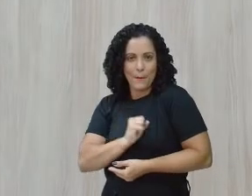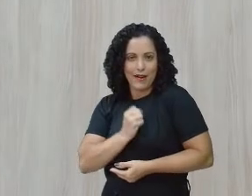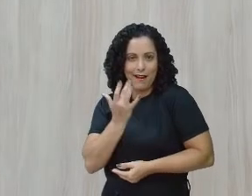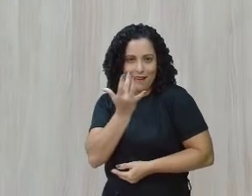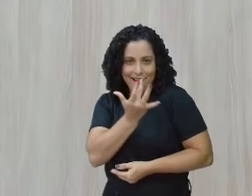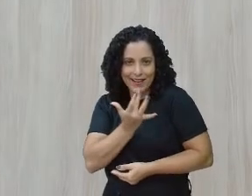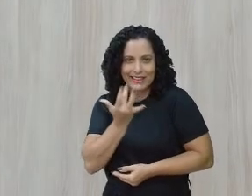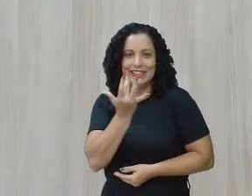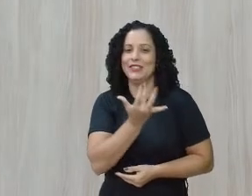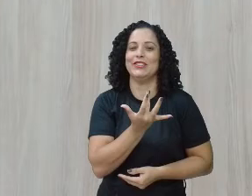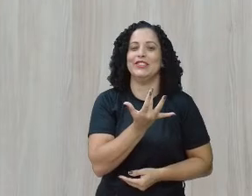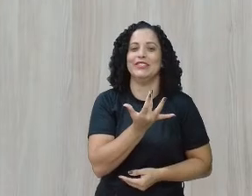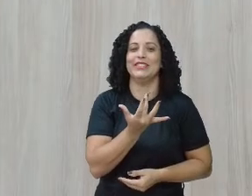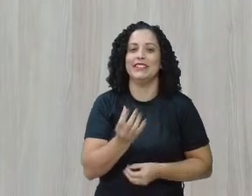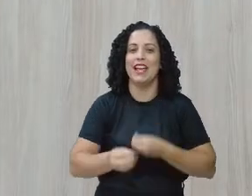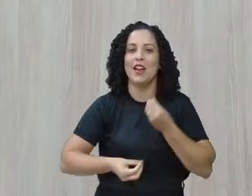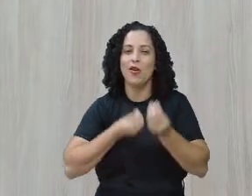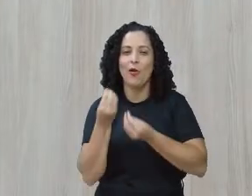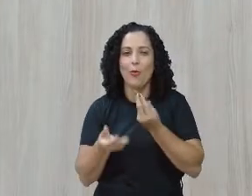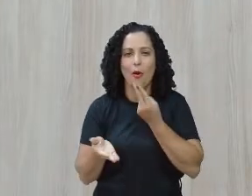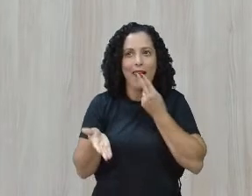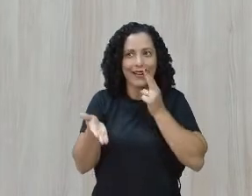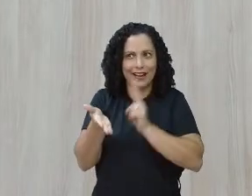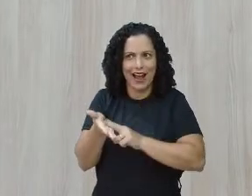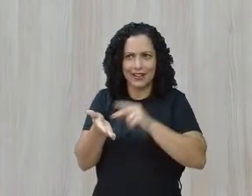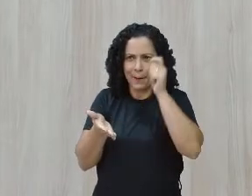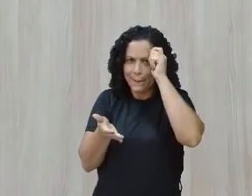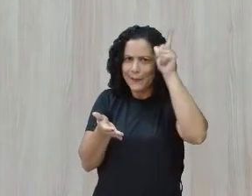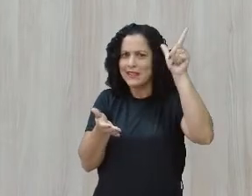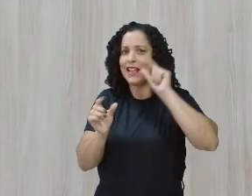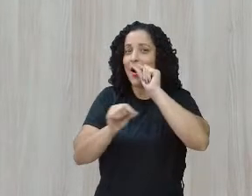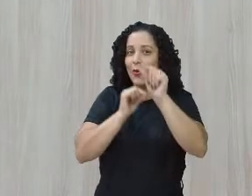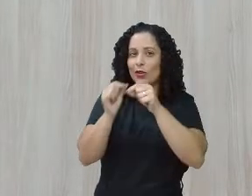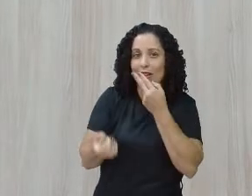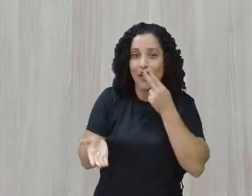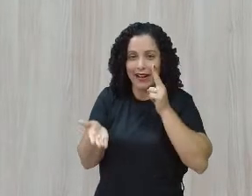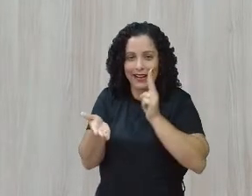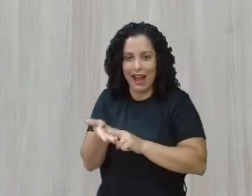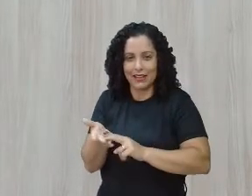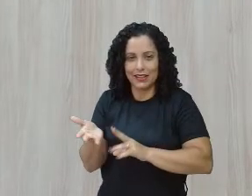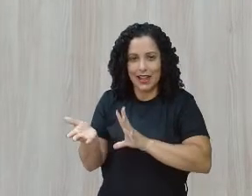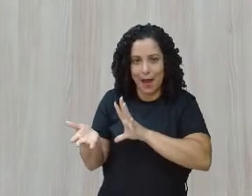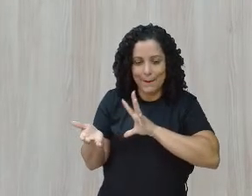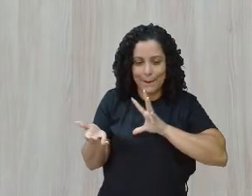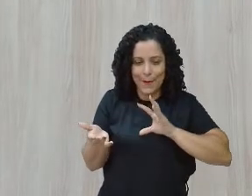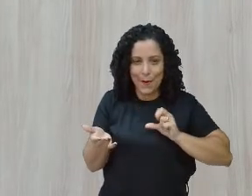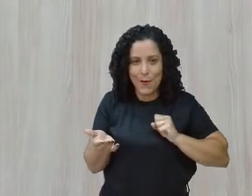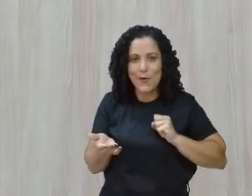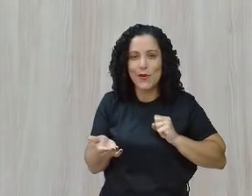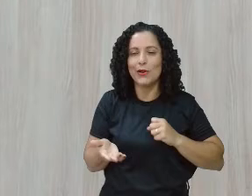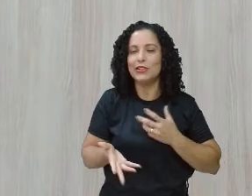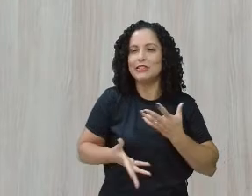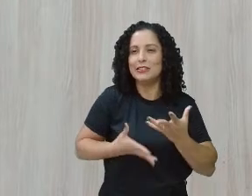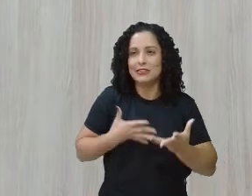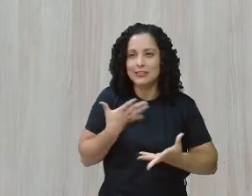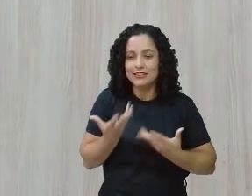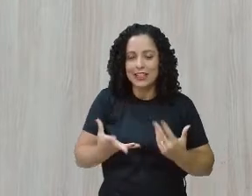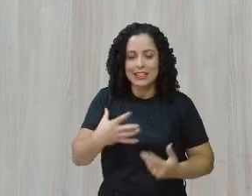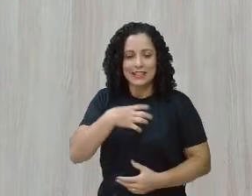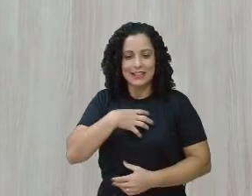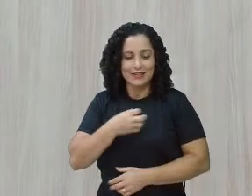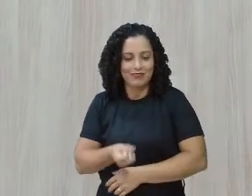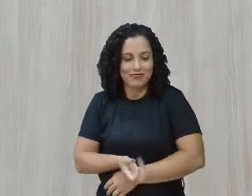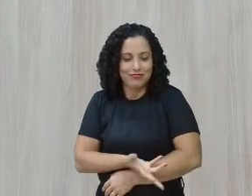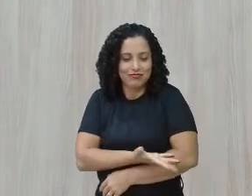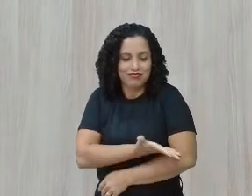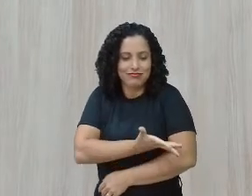pensar quando escuta a palavra carta. A gente pensa logo em carta de amor, né? Aquelas cartas que você envia quando está